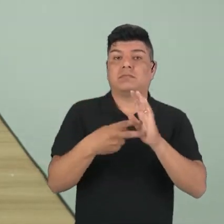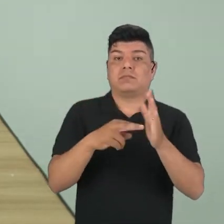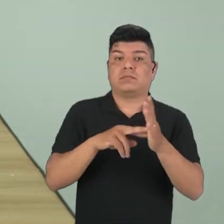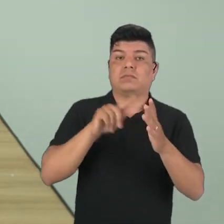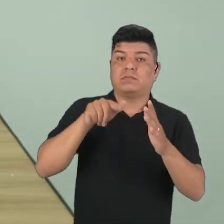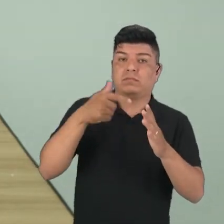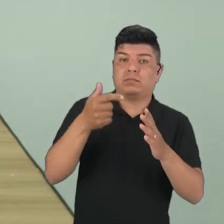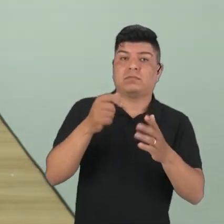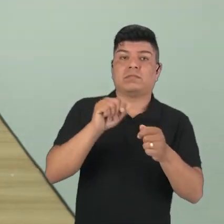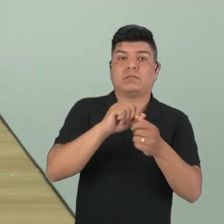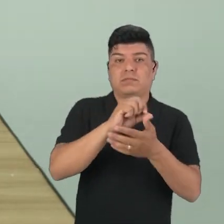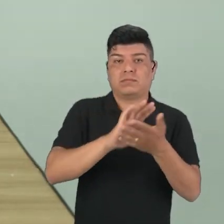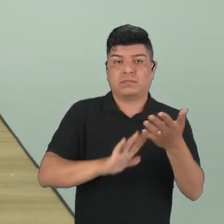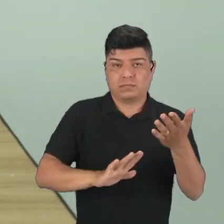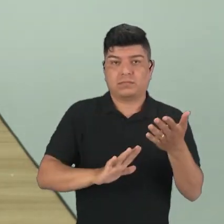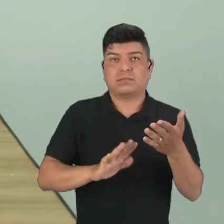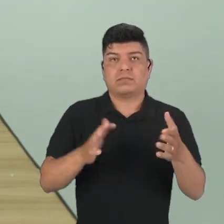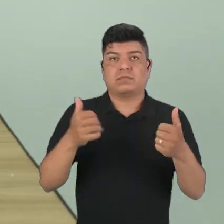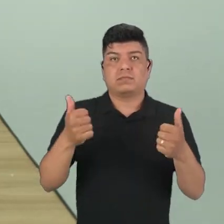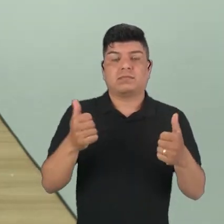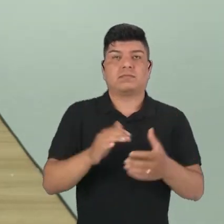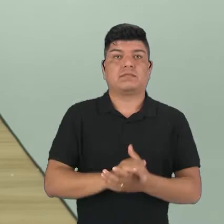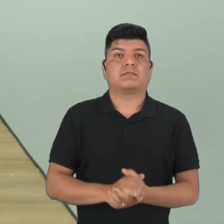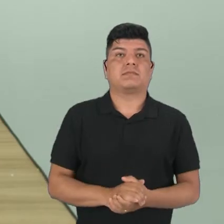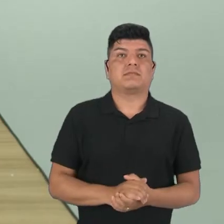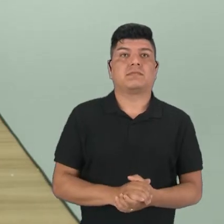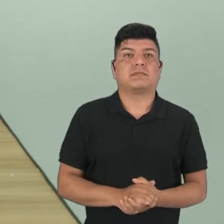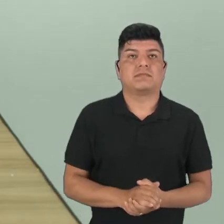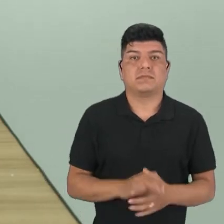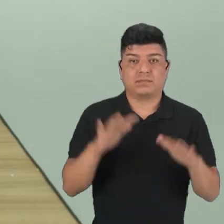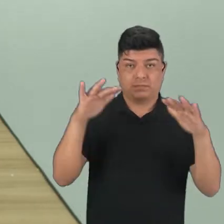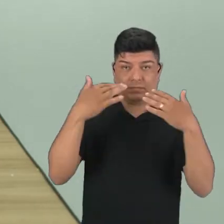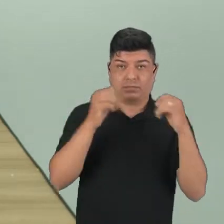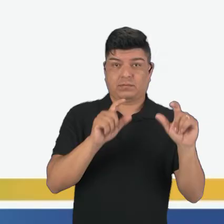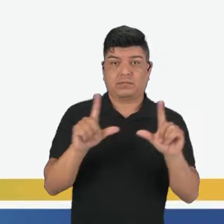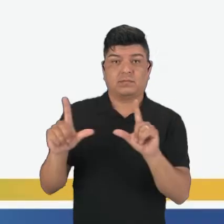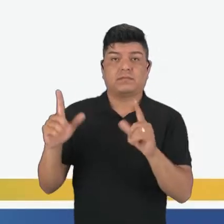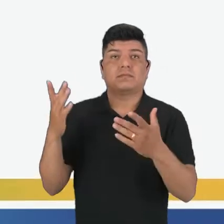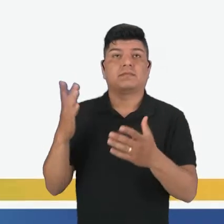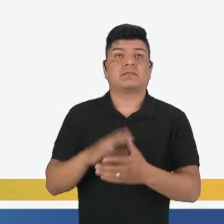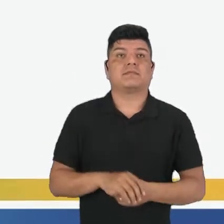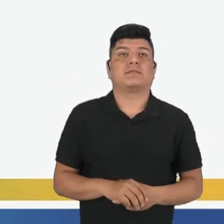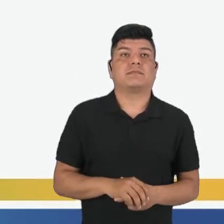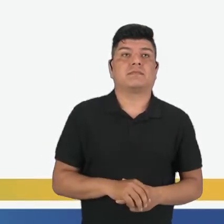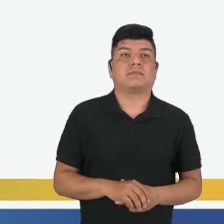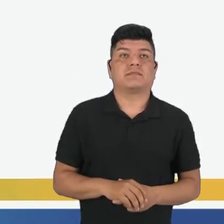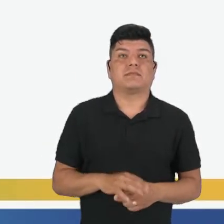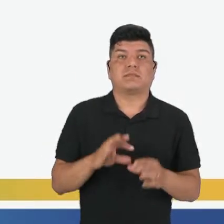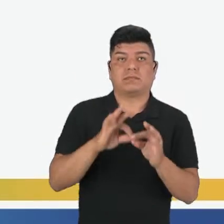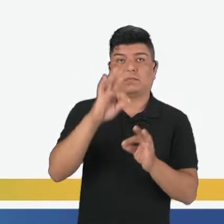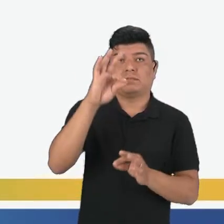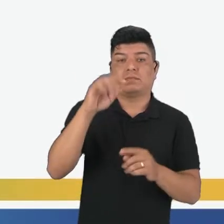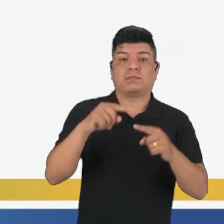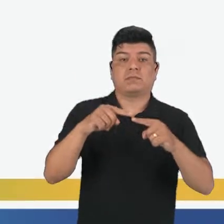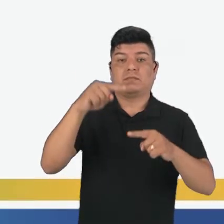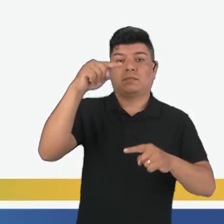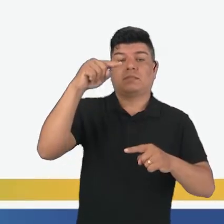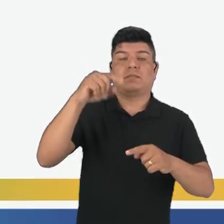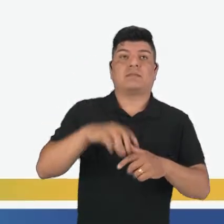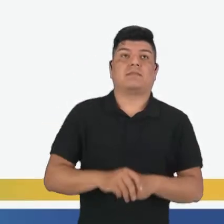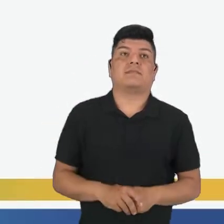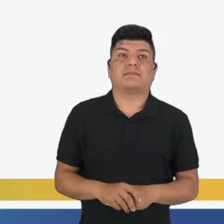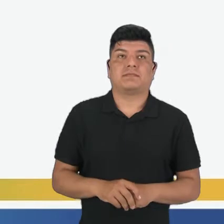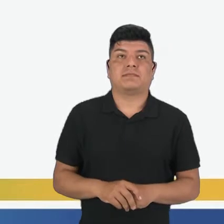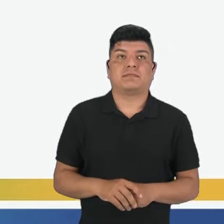nossas atividades, nossas situações, problemas. Acompanha comigo na telinha. Medidas de